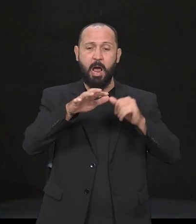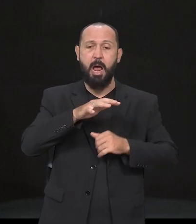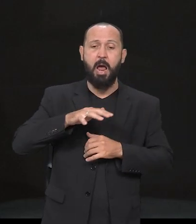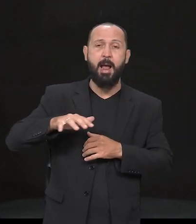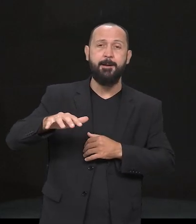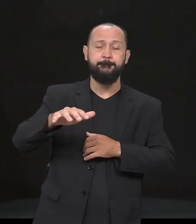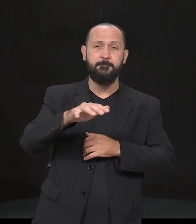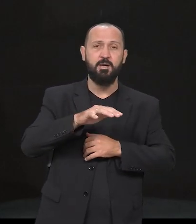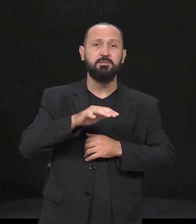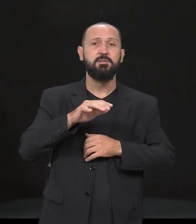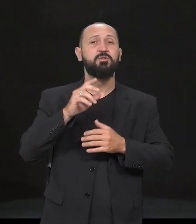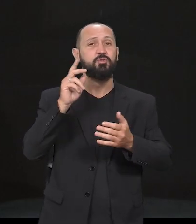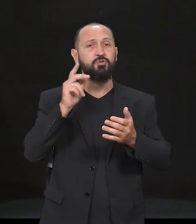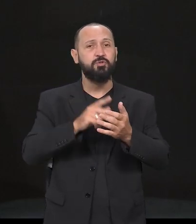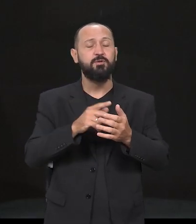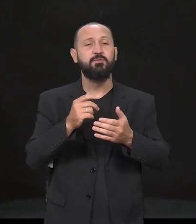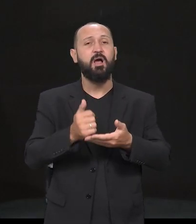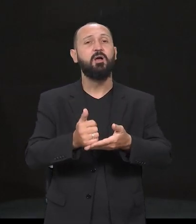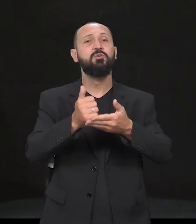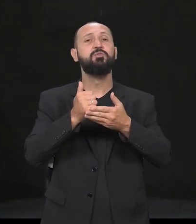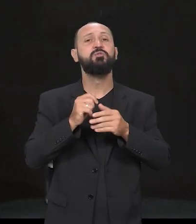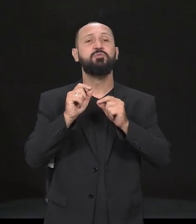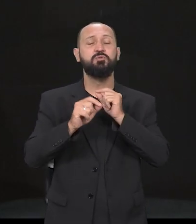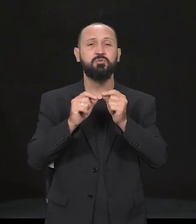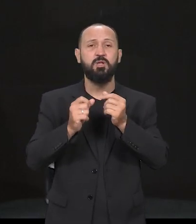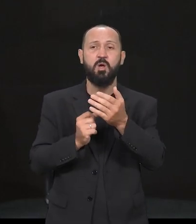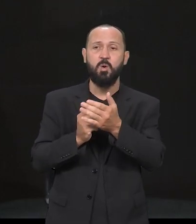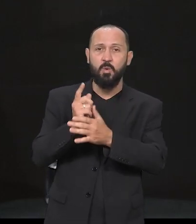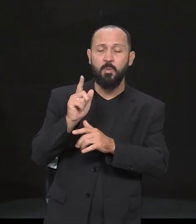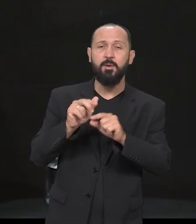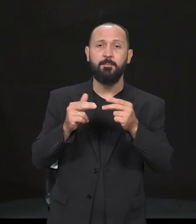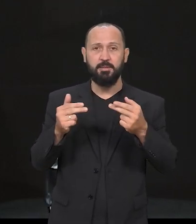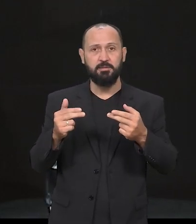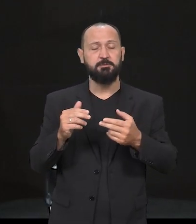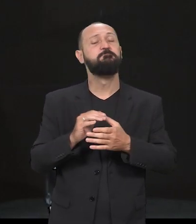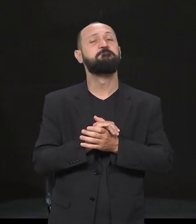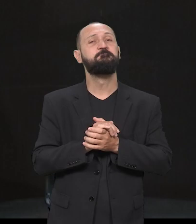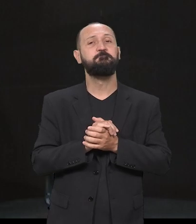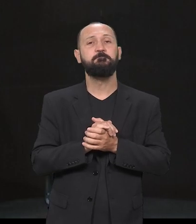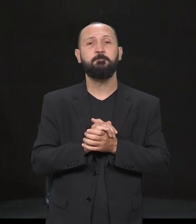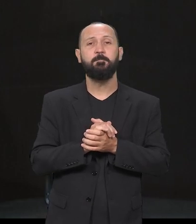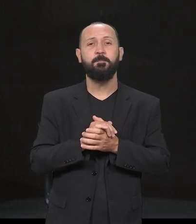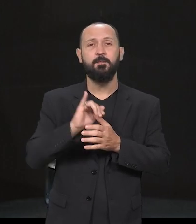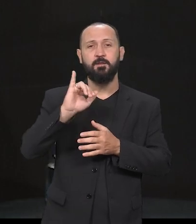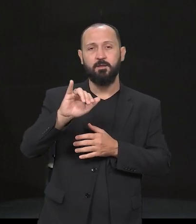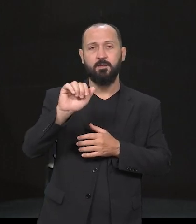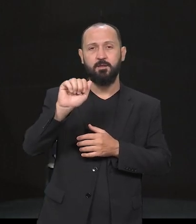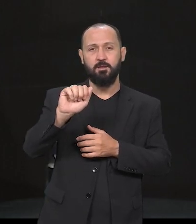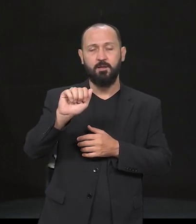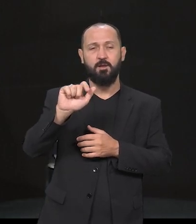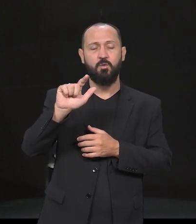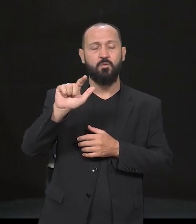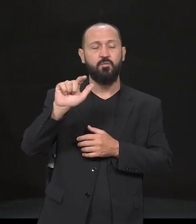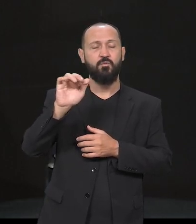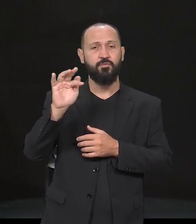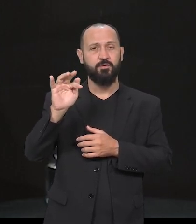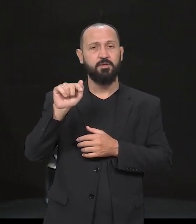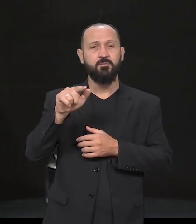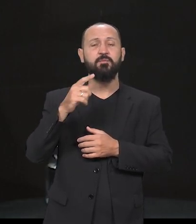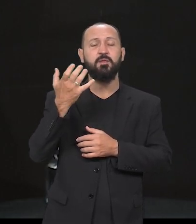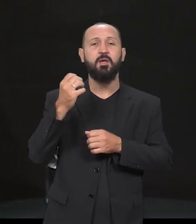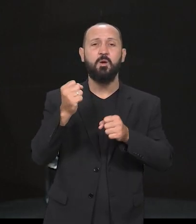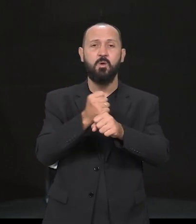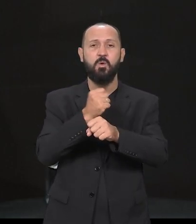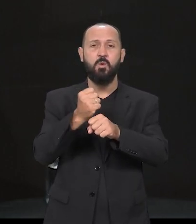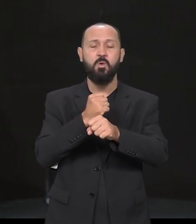mais espaço e que justamente também vai favorecer a aquisição de novos equipamentos. O IALF também está com um plano também